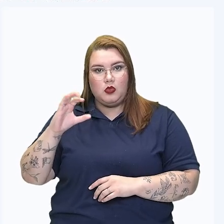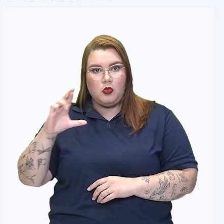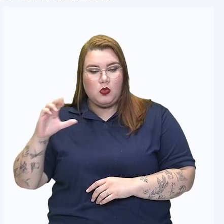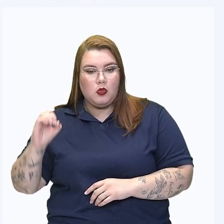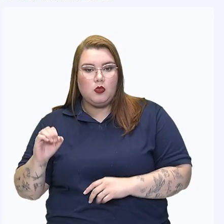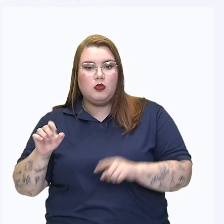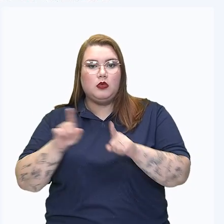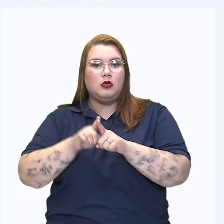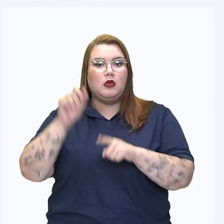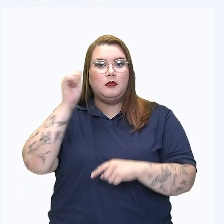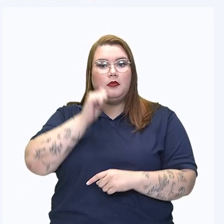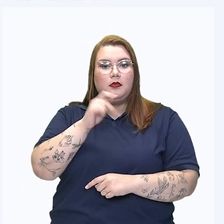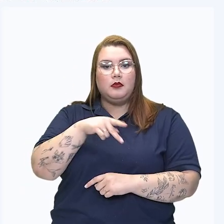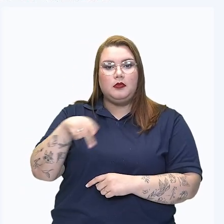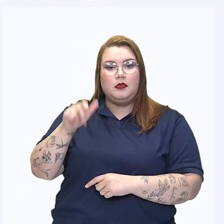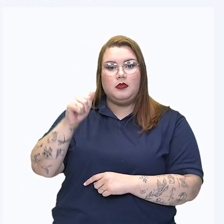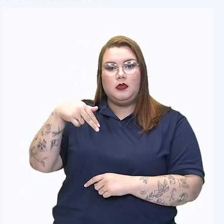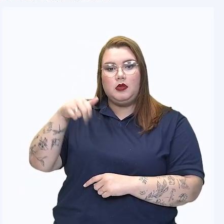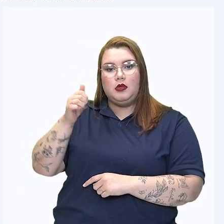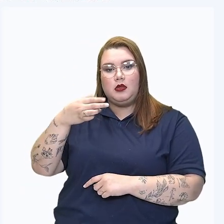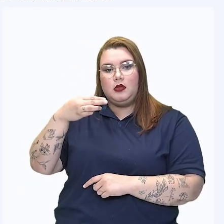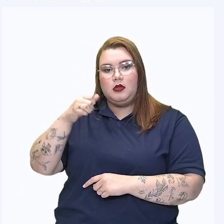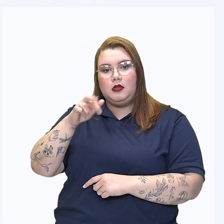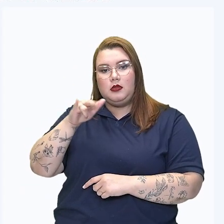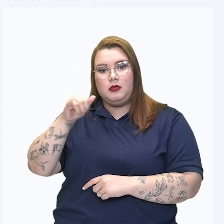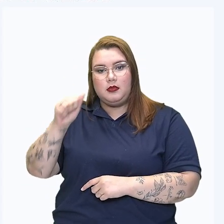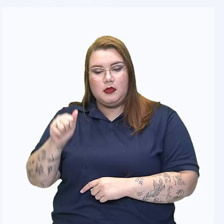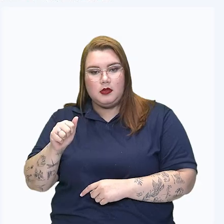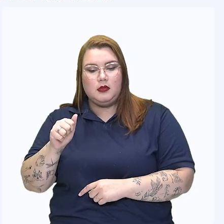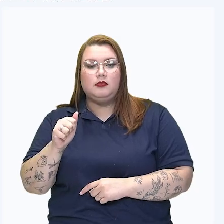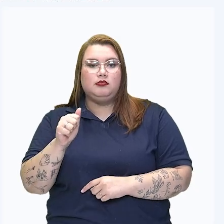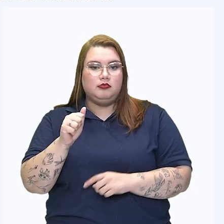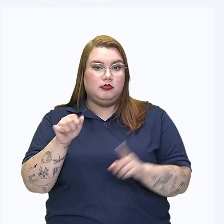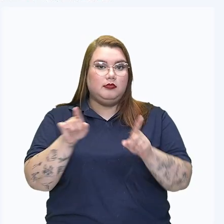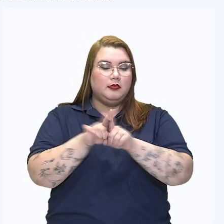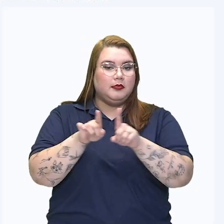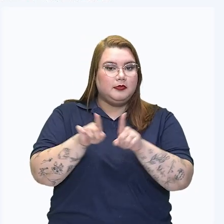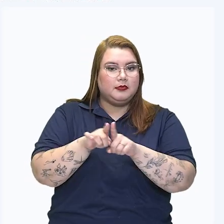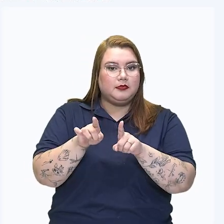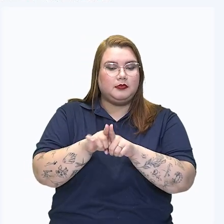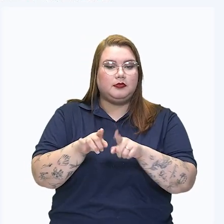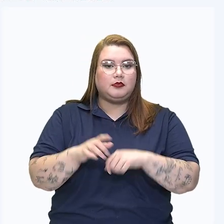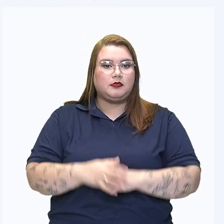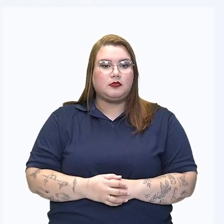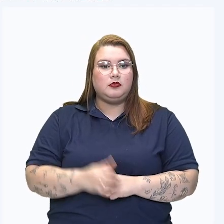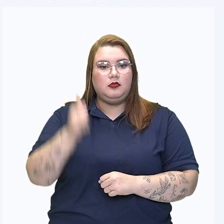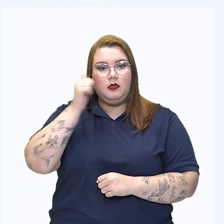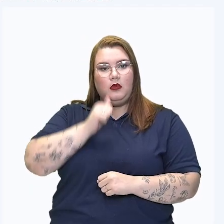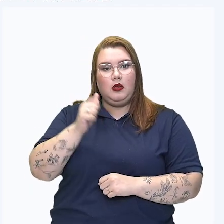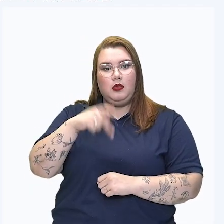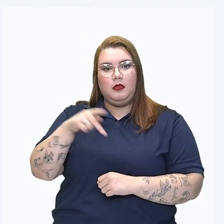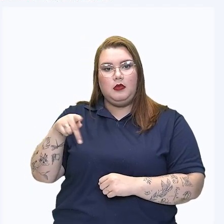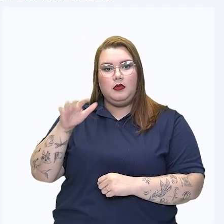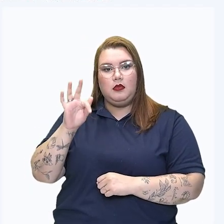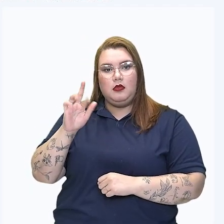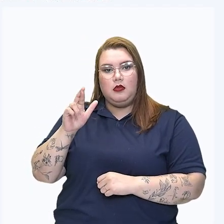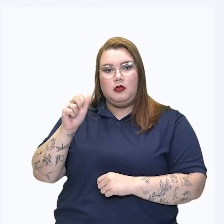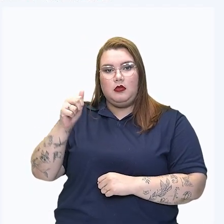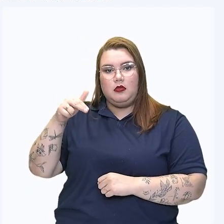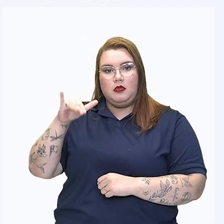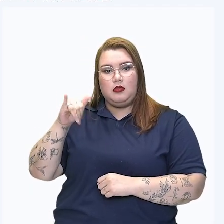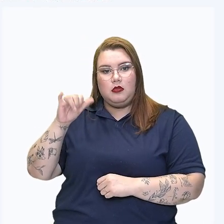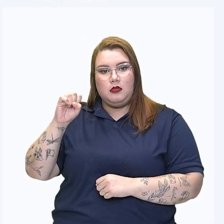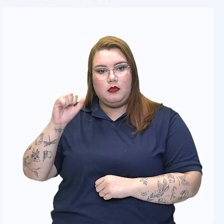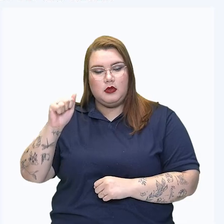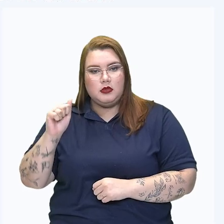aqui comigo apresentando. A professora Ana Maria Serrão de Araújo também. Também está com a gente a professora Francisca